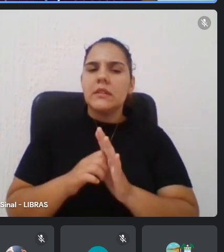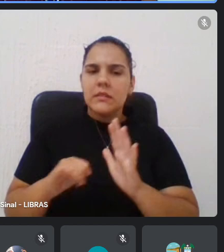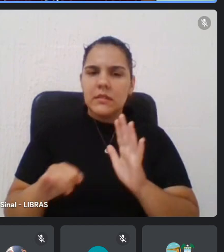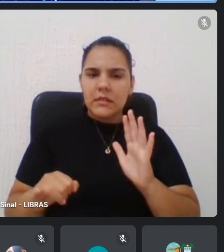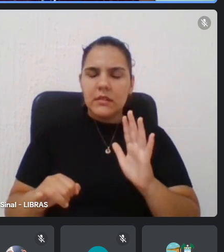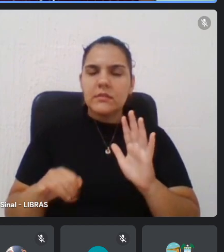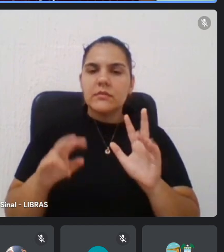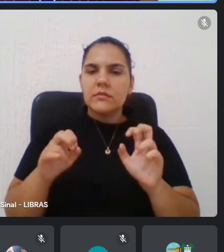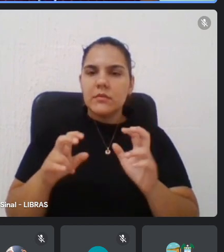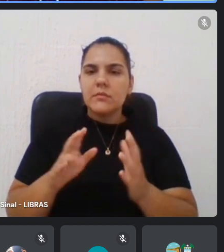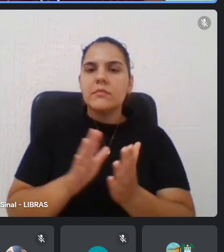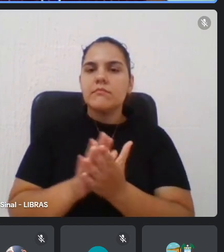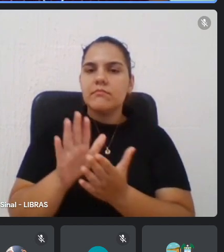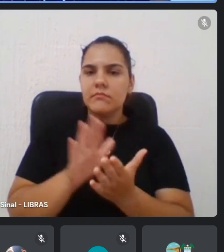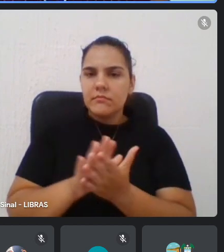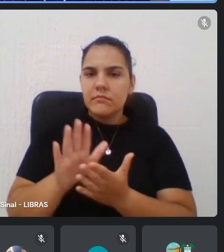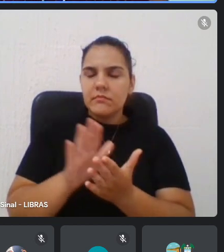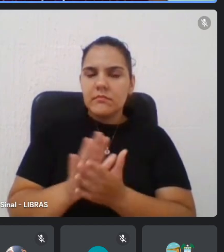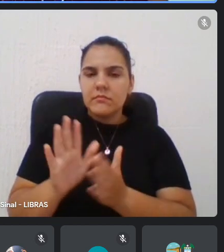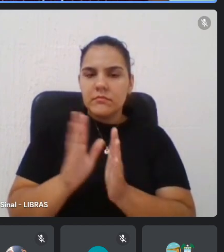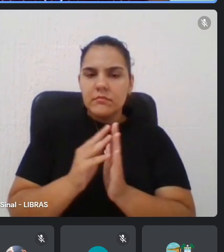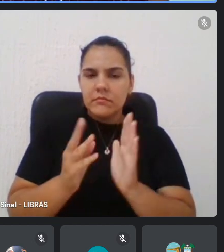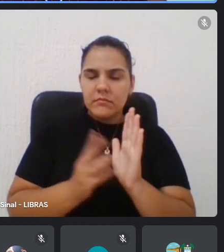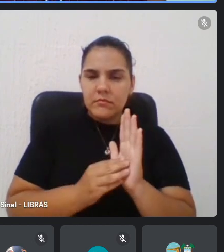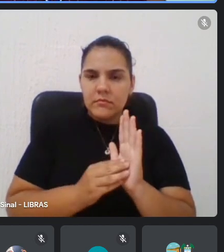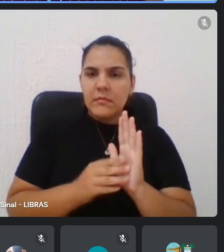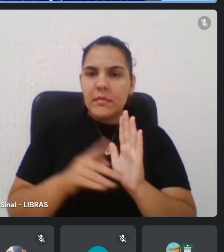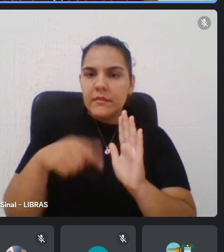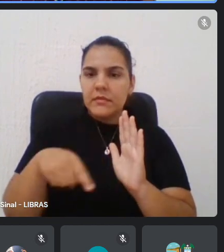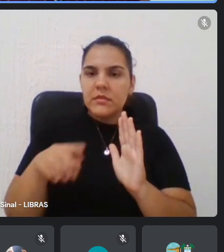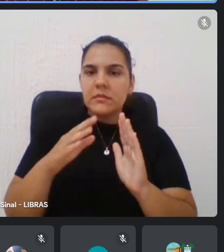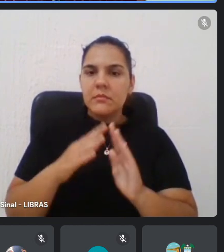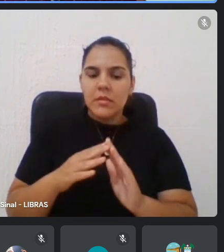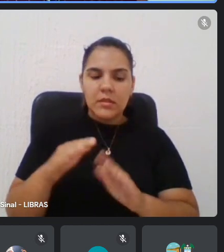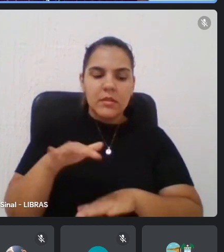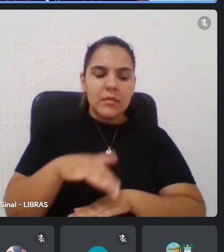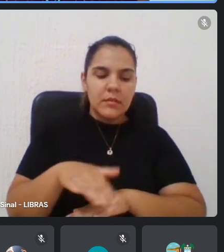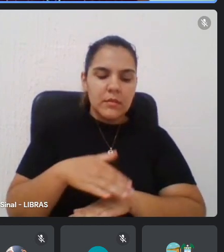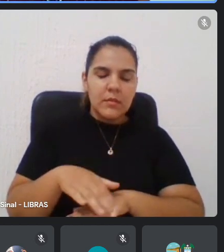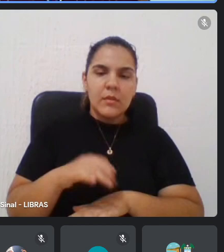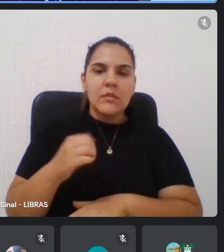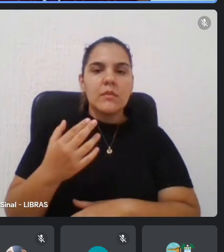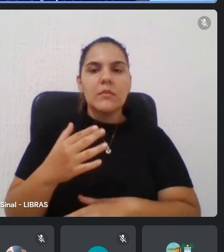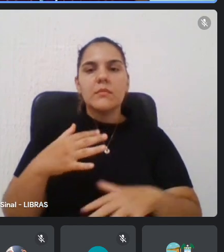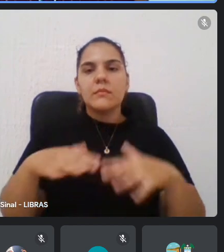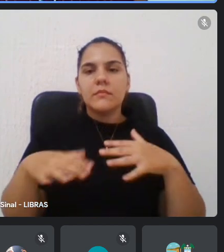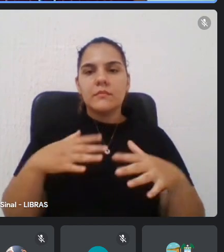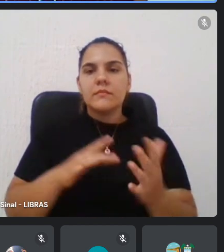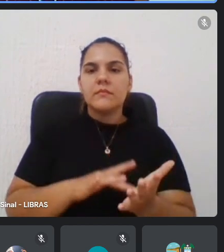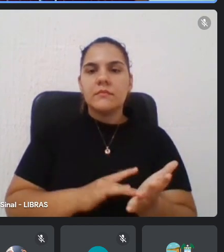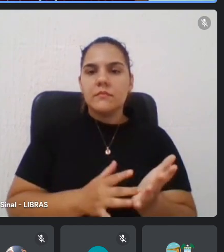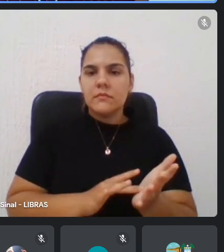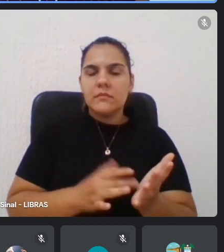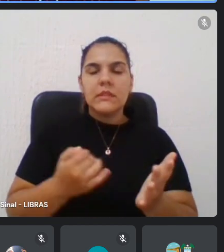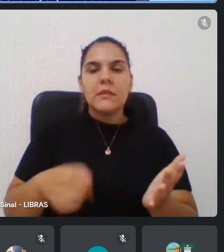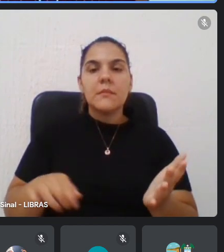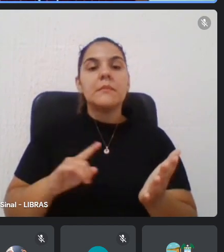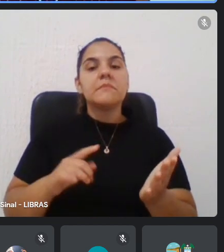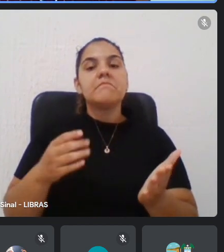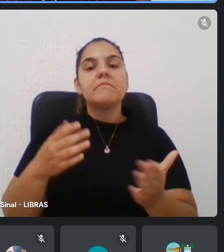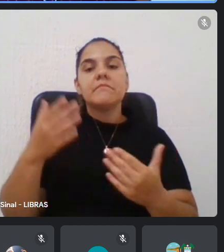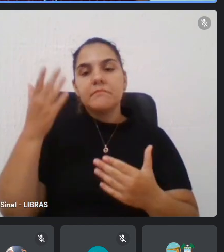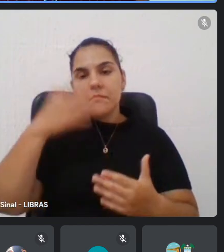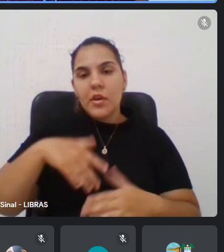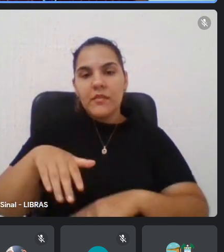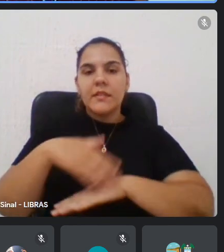e para as pessoas em situação de rua e o pessoal do movimento cigano não é exigido comprovante de residência, tá bom?